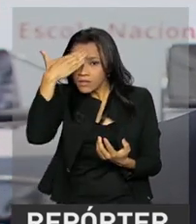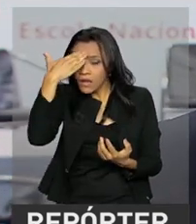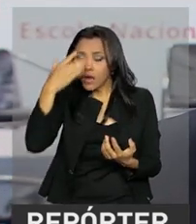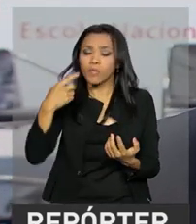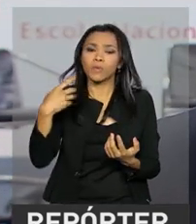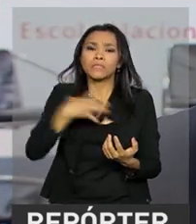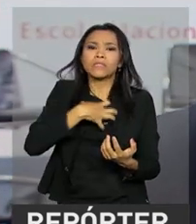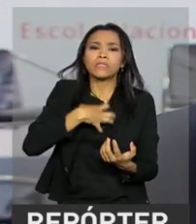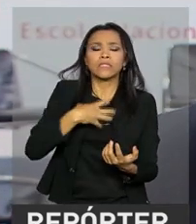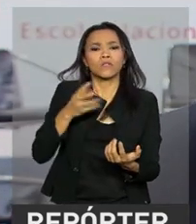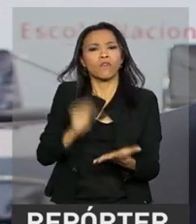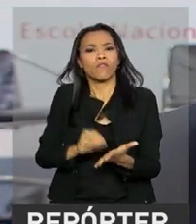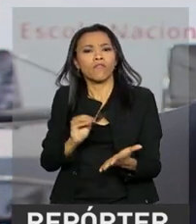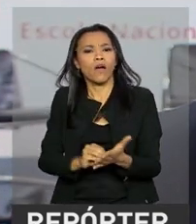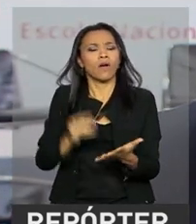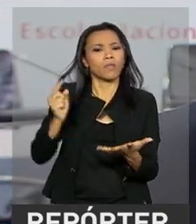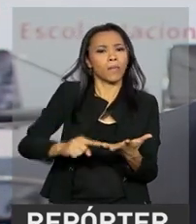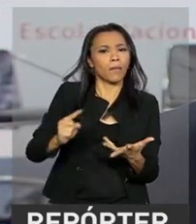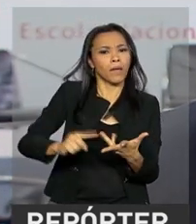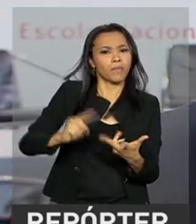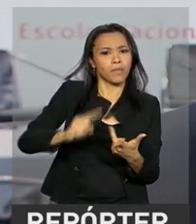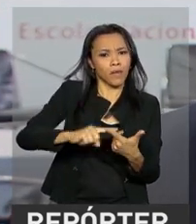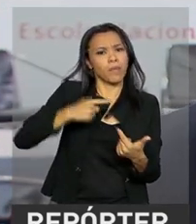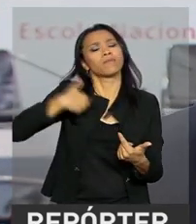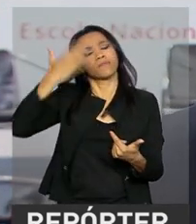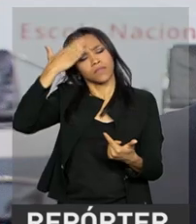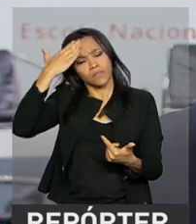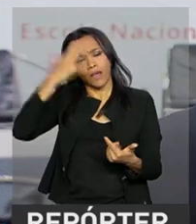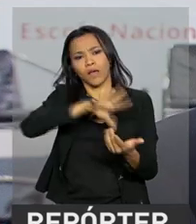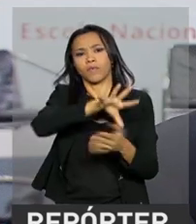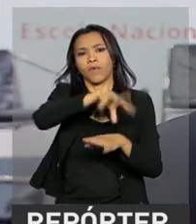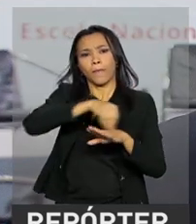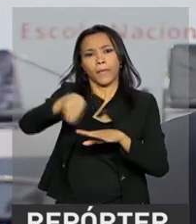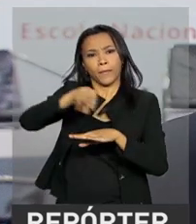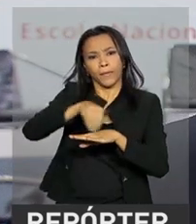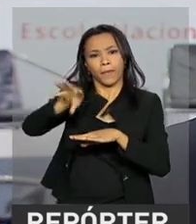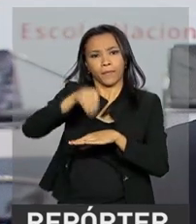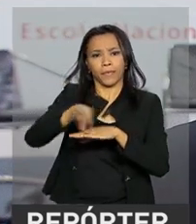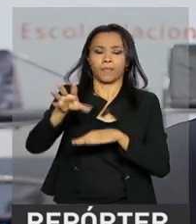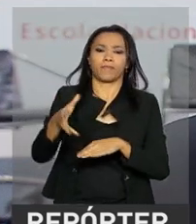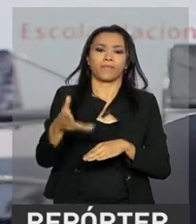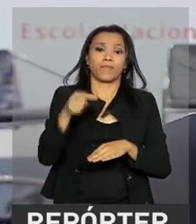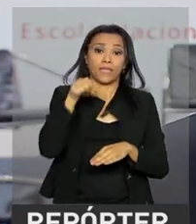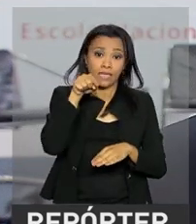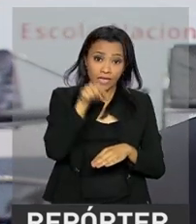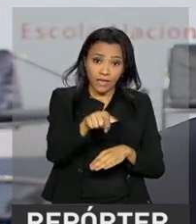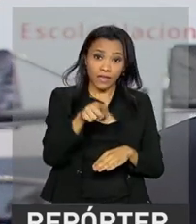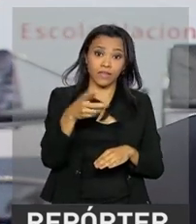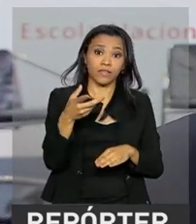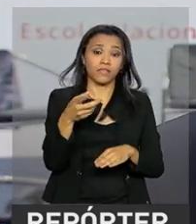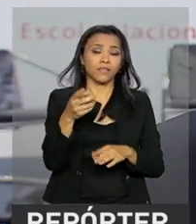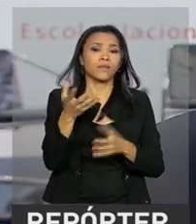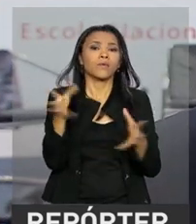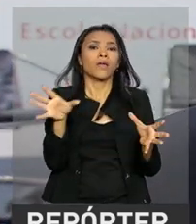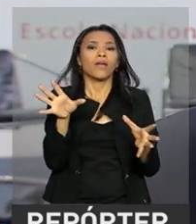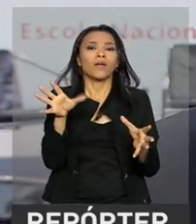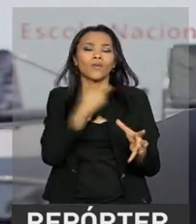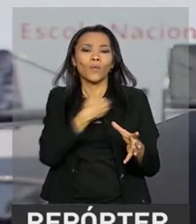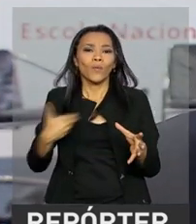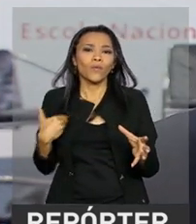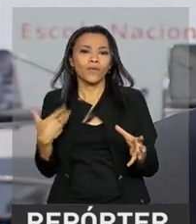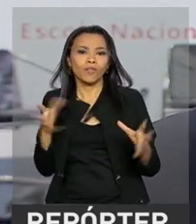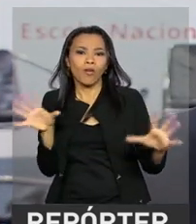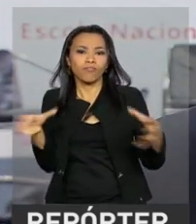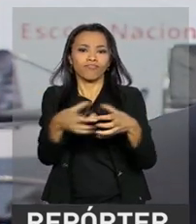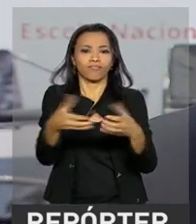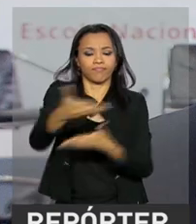que no momento possam ser e vamos assim dizer atendidas por parte deles por uma iniciativa do governo Então o